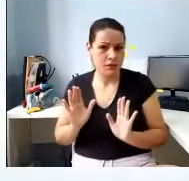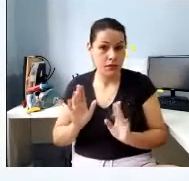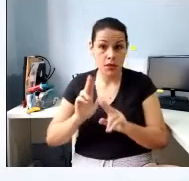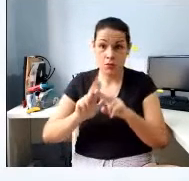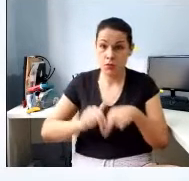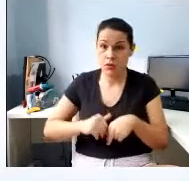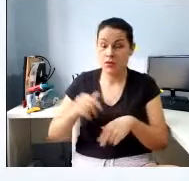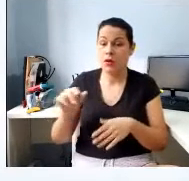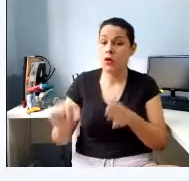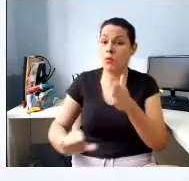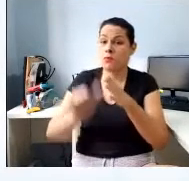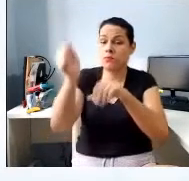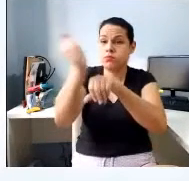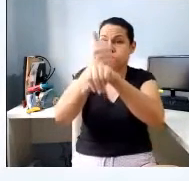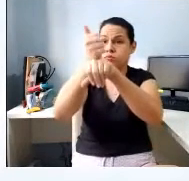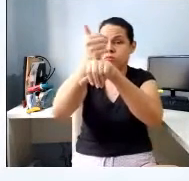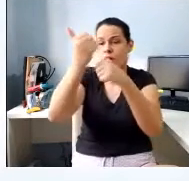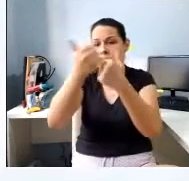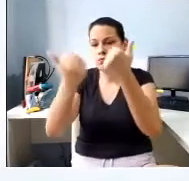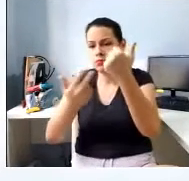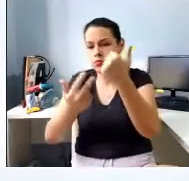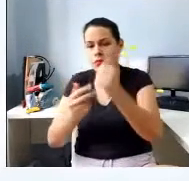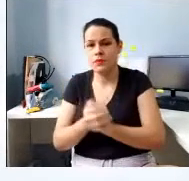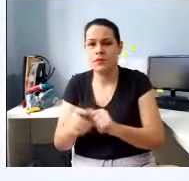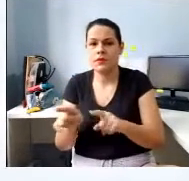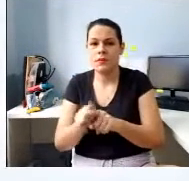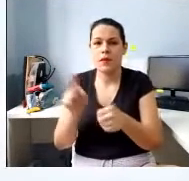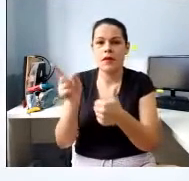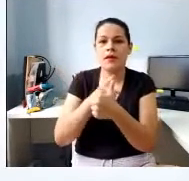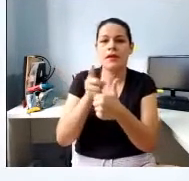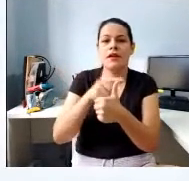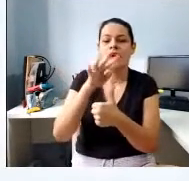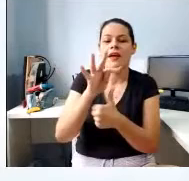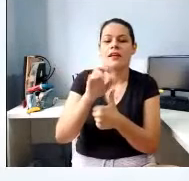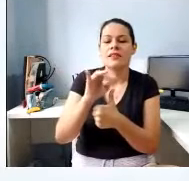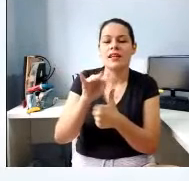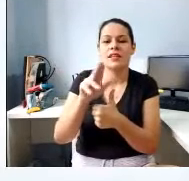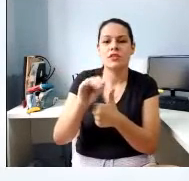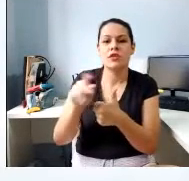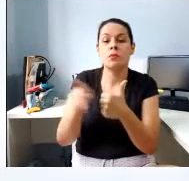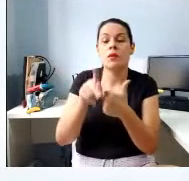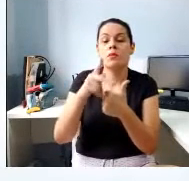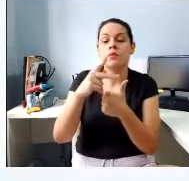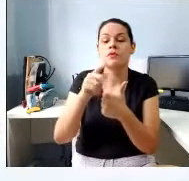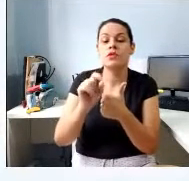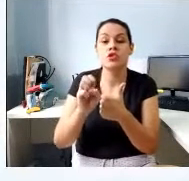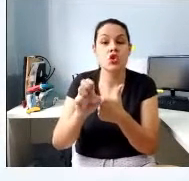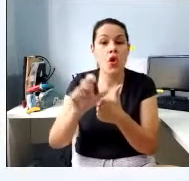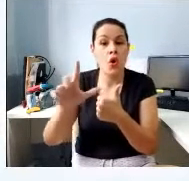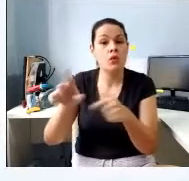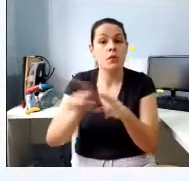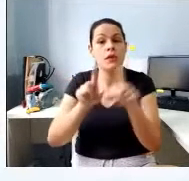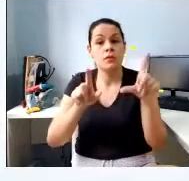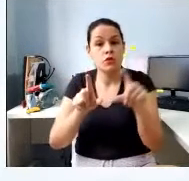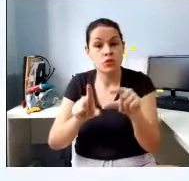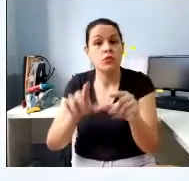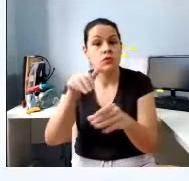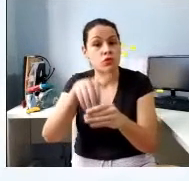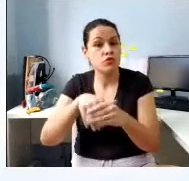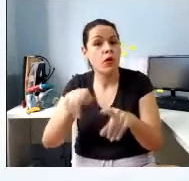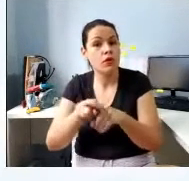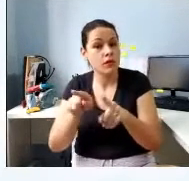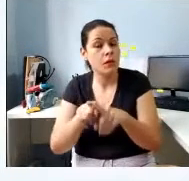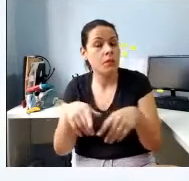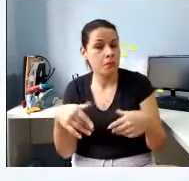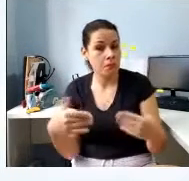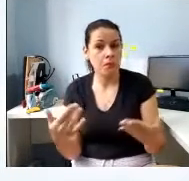colocado no Rio de Janeiro, acho que Tarcísio, do PSOL, Sim. Ele também teve uma redução de votos, teve uma votação menor todos, né? da